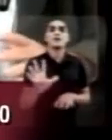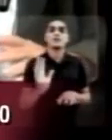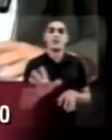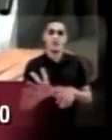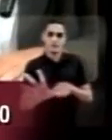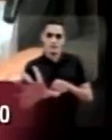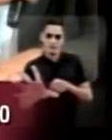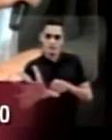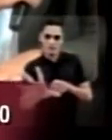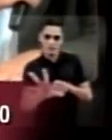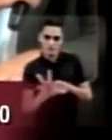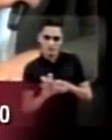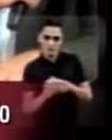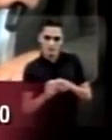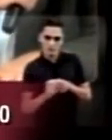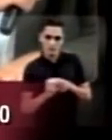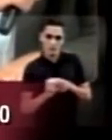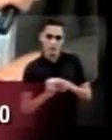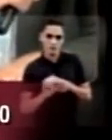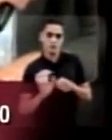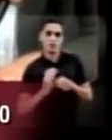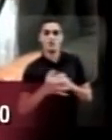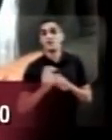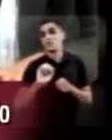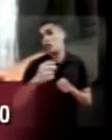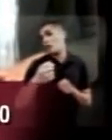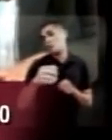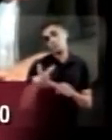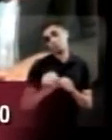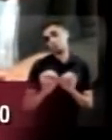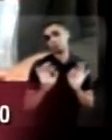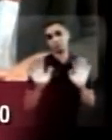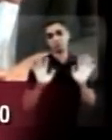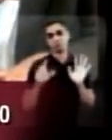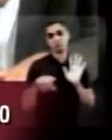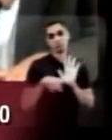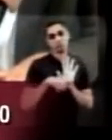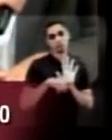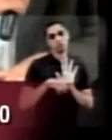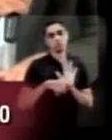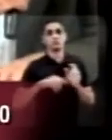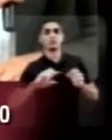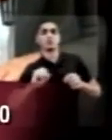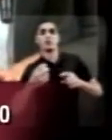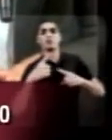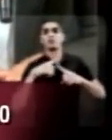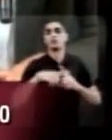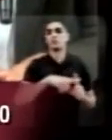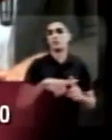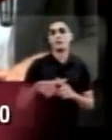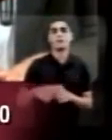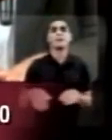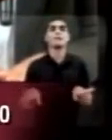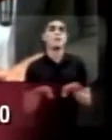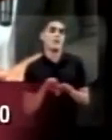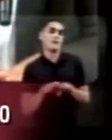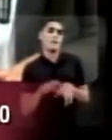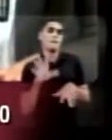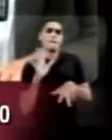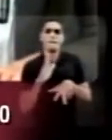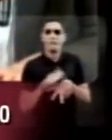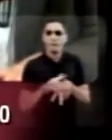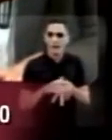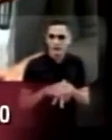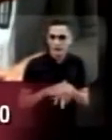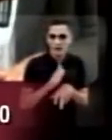É fundamental isso aí. Pacientes atendidos nas especialidades, por exemplo, CAPS,